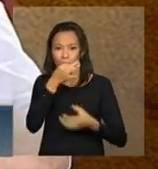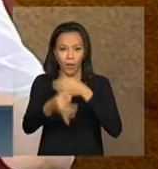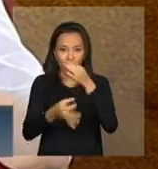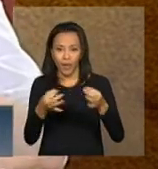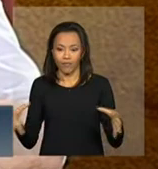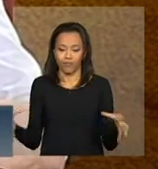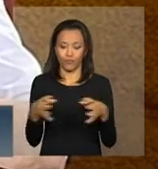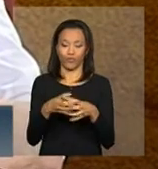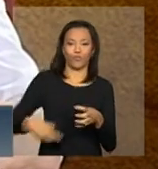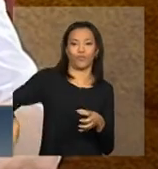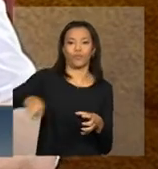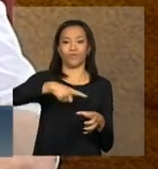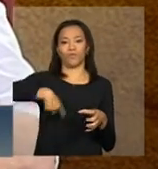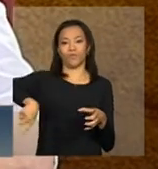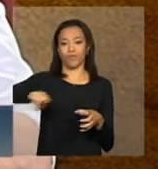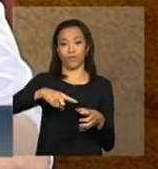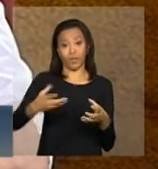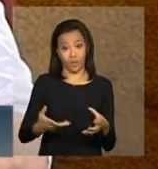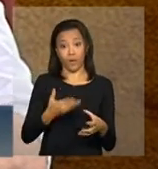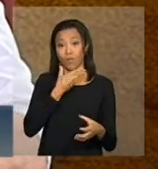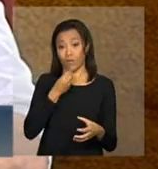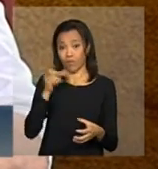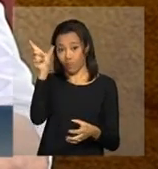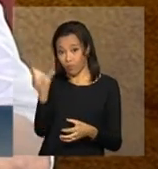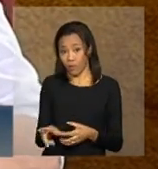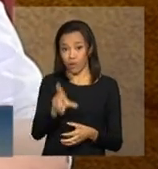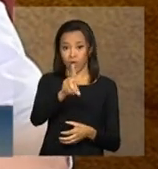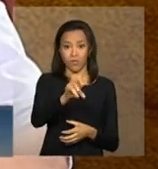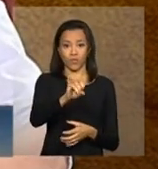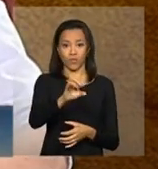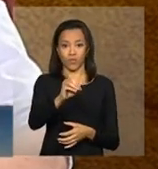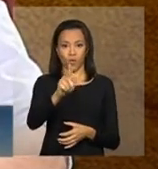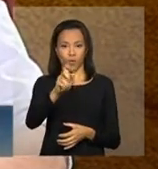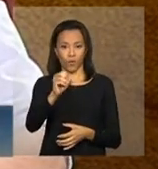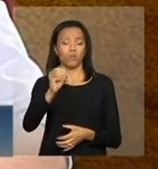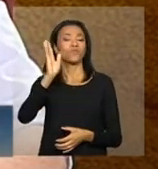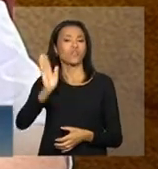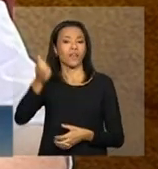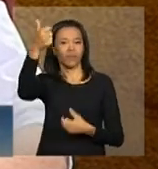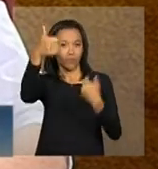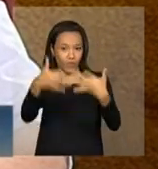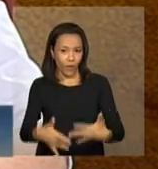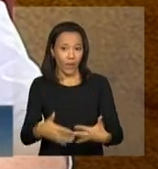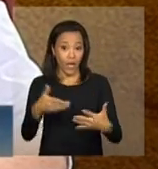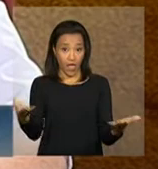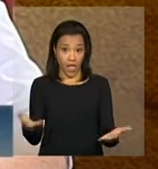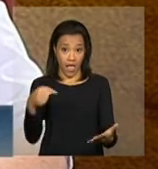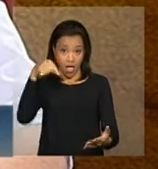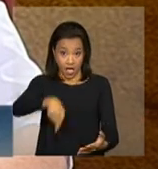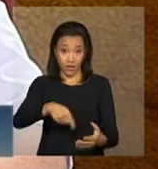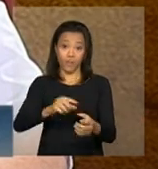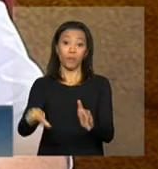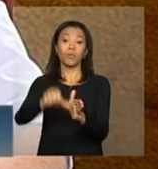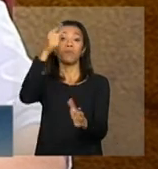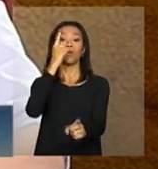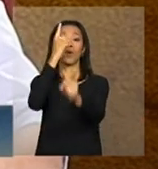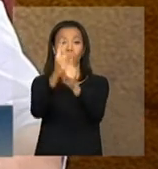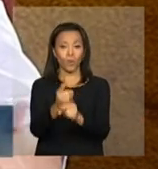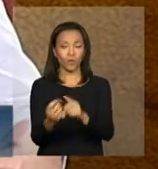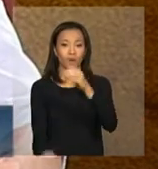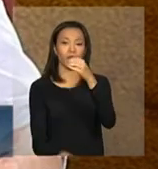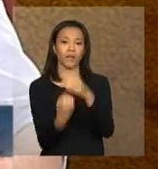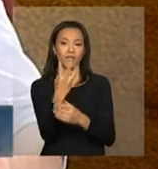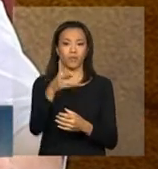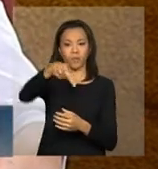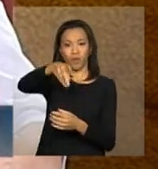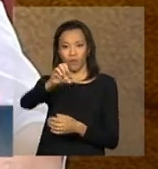né? Então, como o Diogo já mencionou, então, esse foi o primeiro encontro, o ano passado, né, com a criação do PO, e